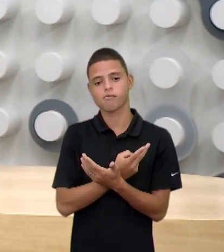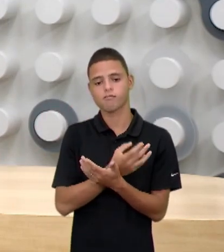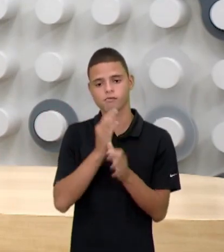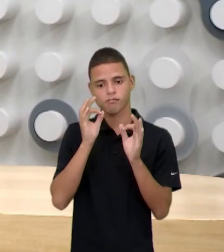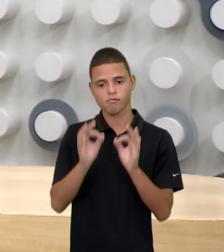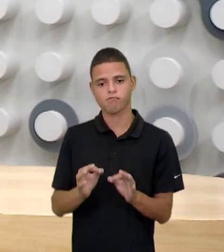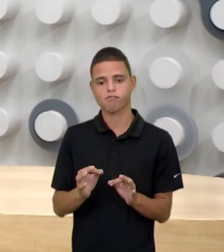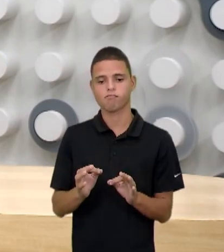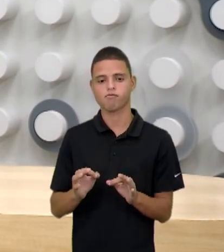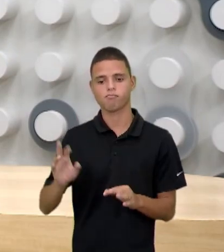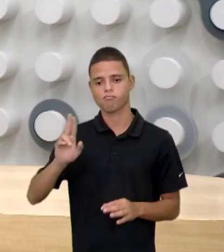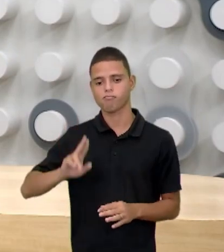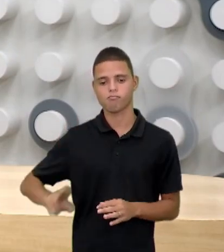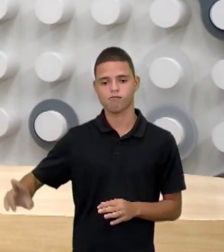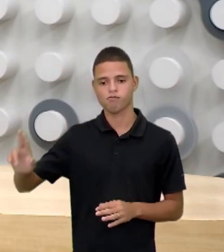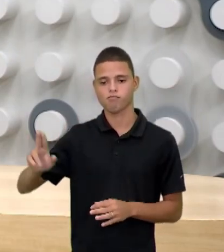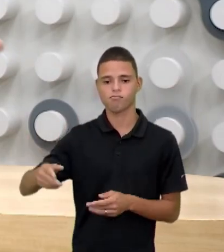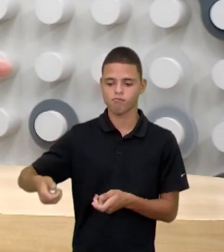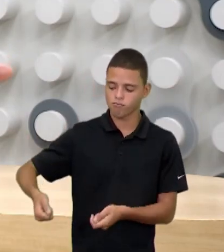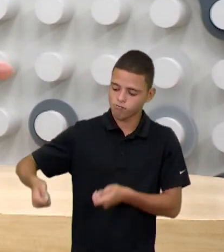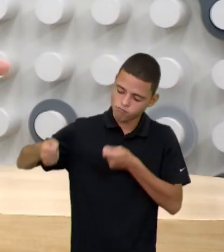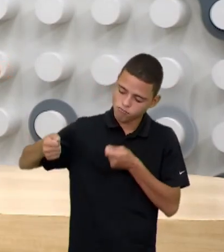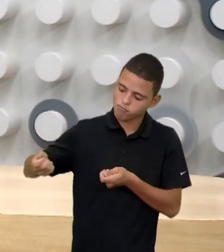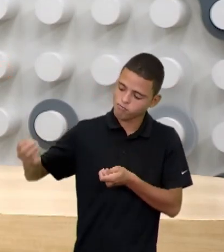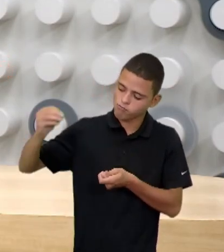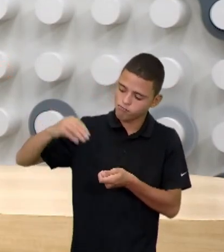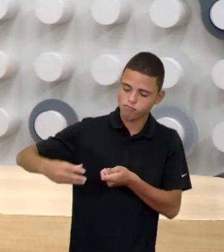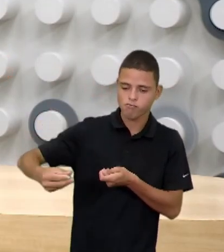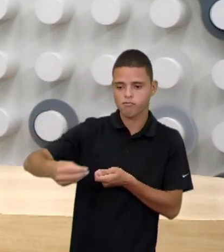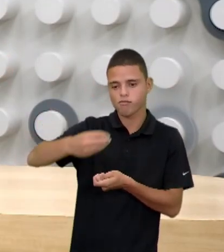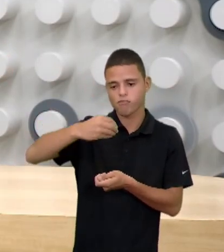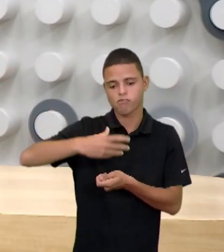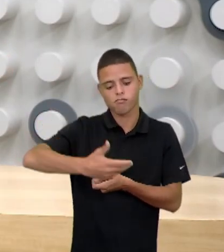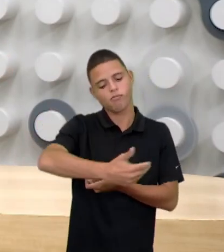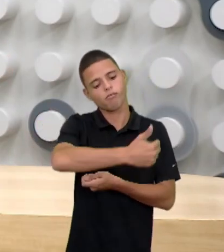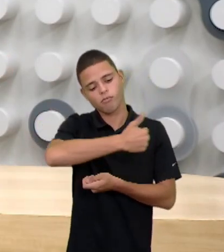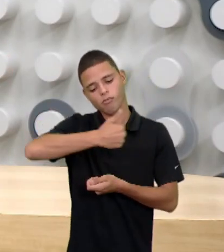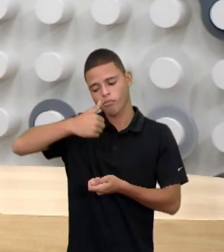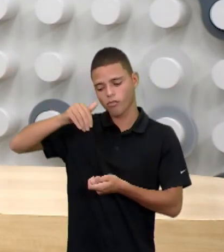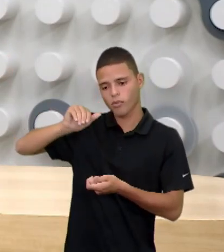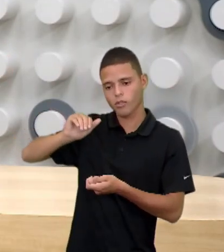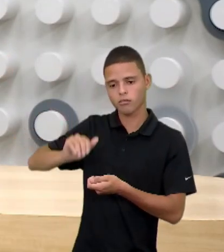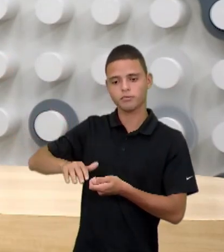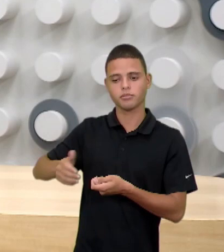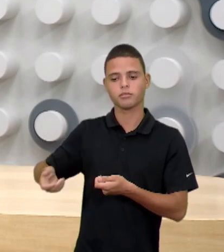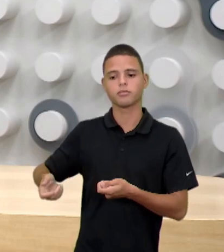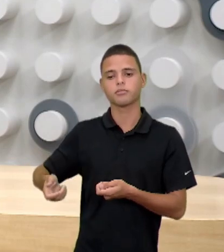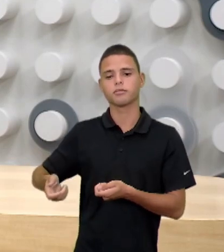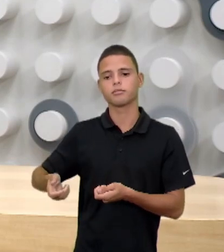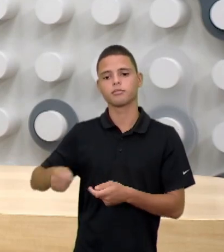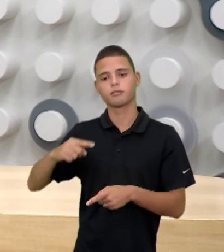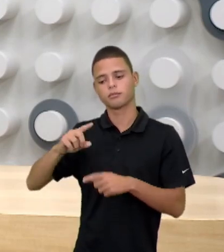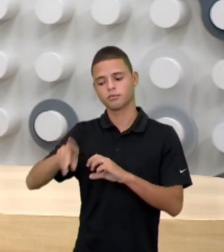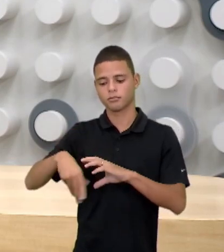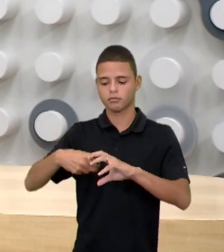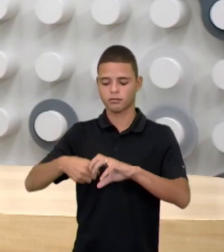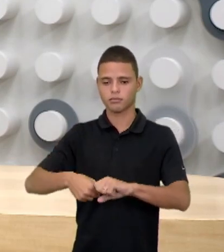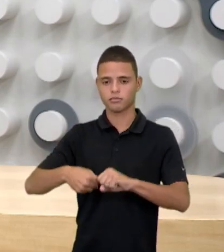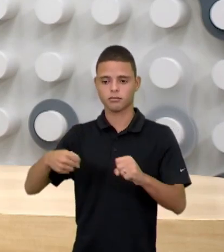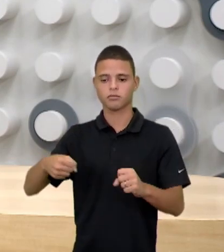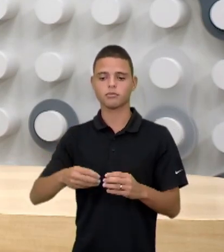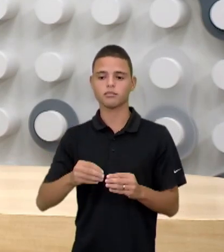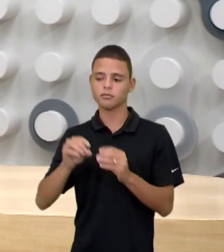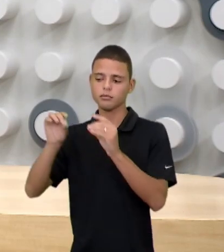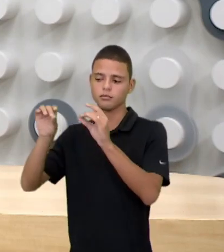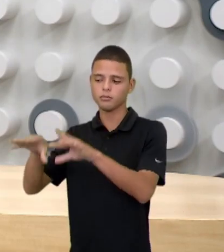né, alguma coisa para você estar carregando, né, esses objetos que você está descartando e levar para casa e, logicamente,